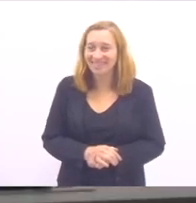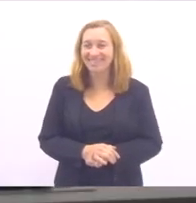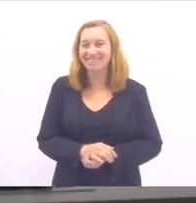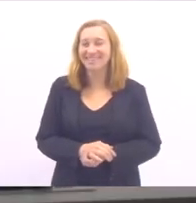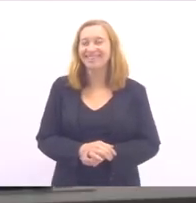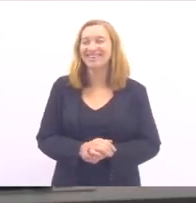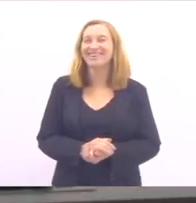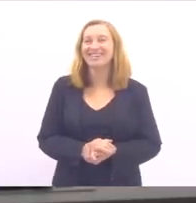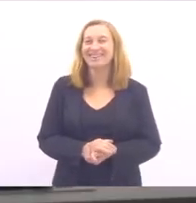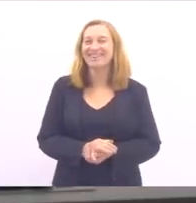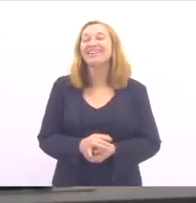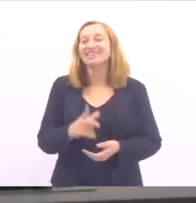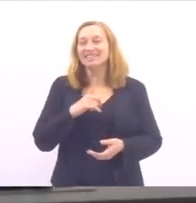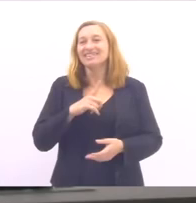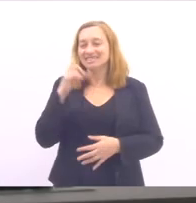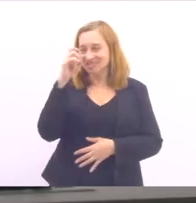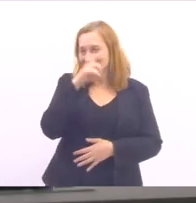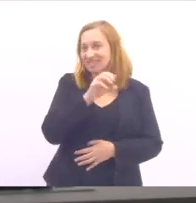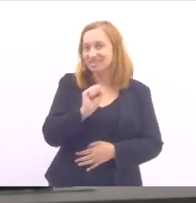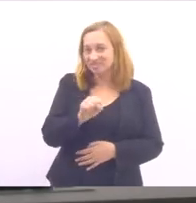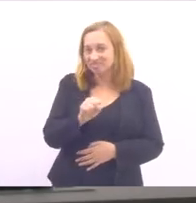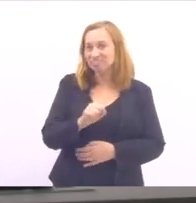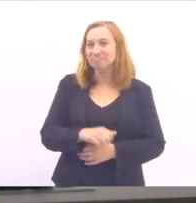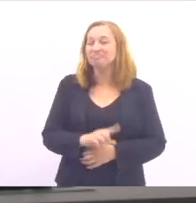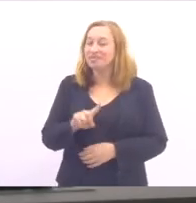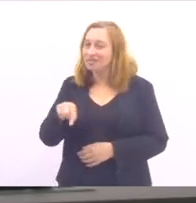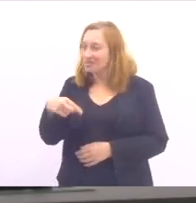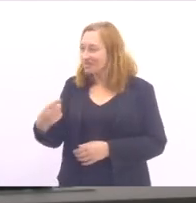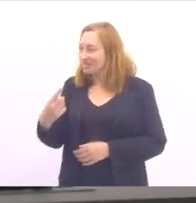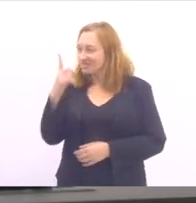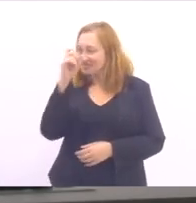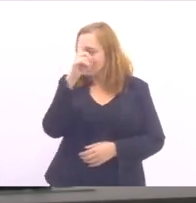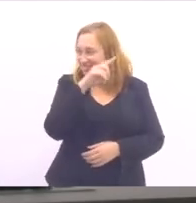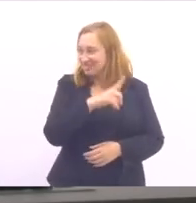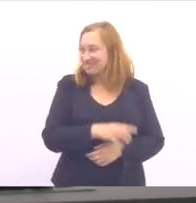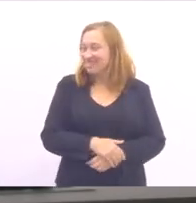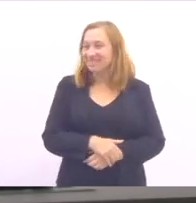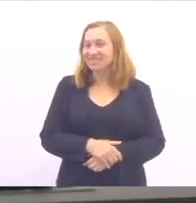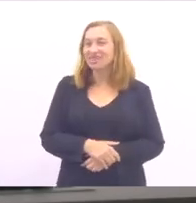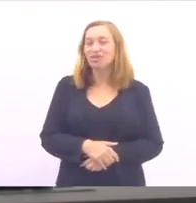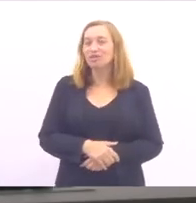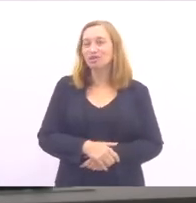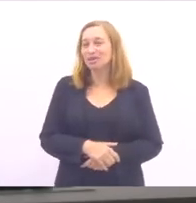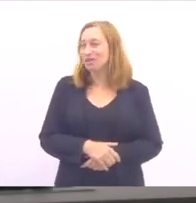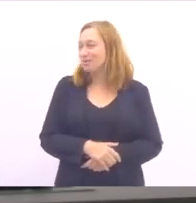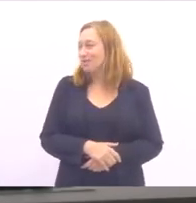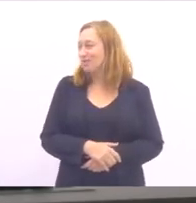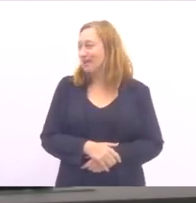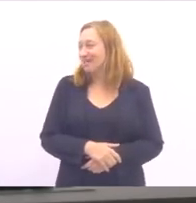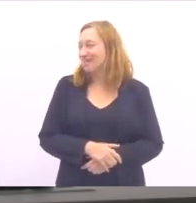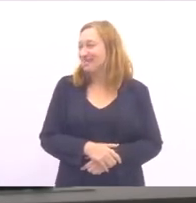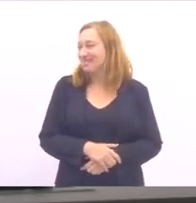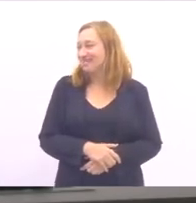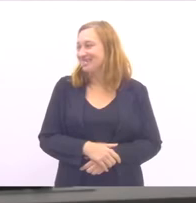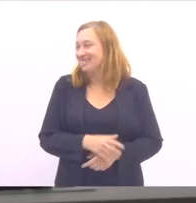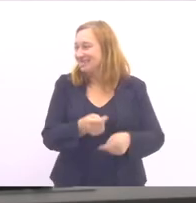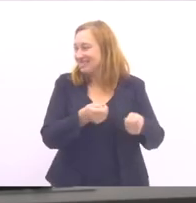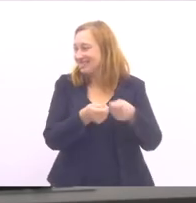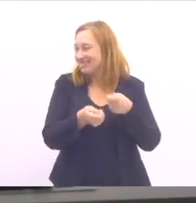existe talvez essa dificuldade. Uma outra dificuldade, deputado, é que o